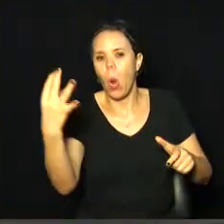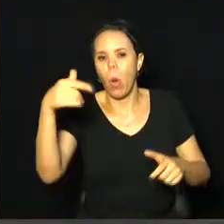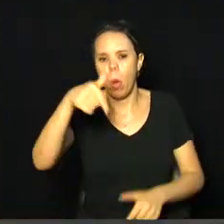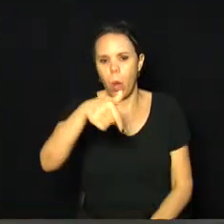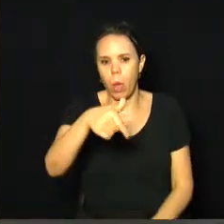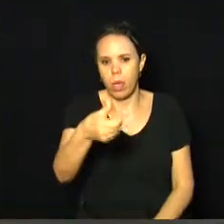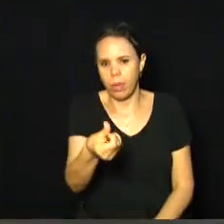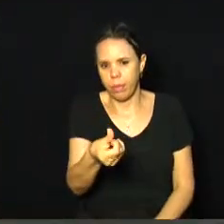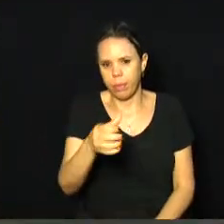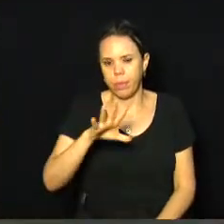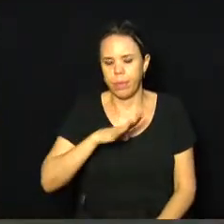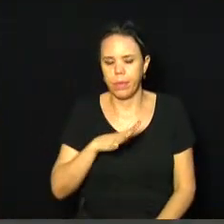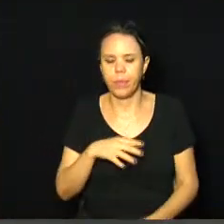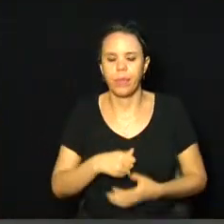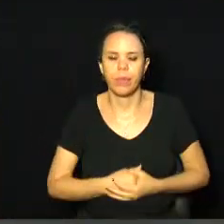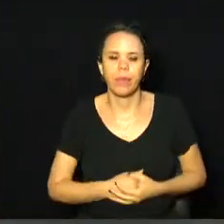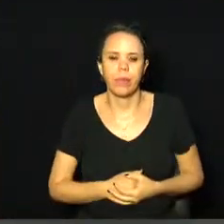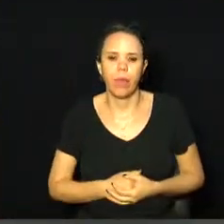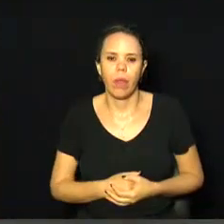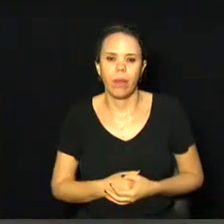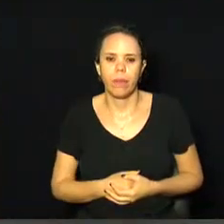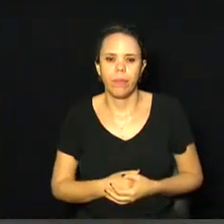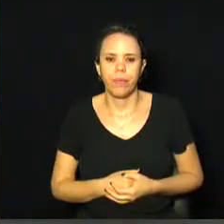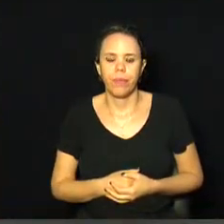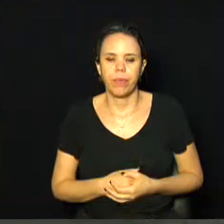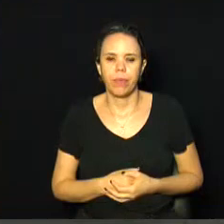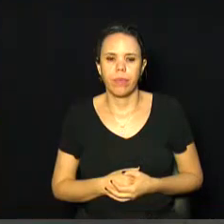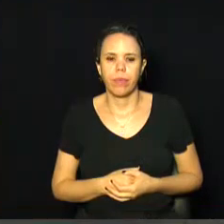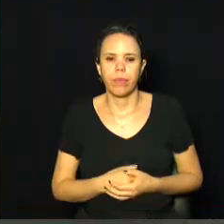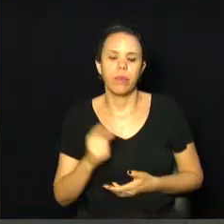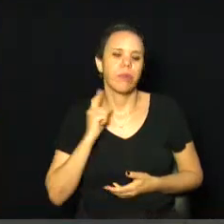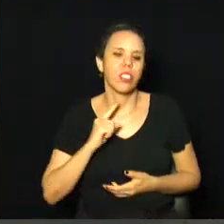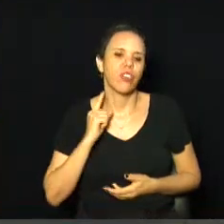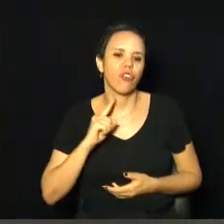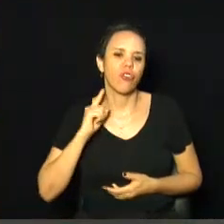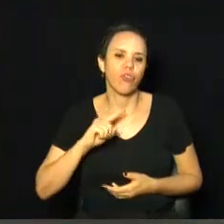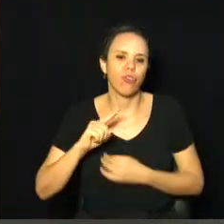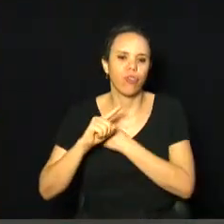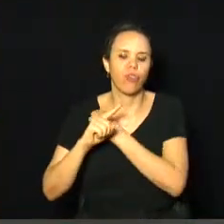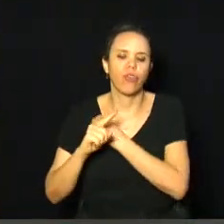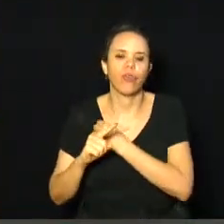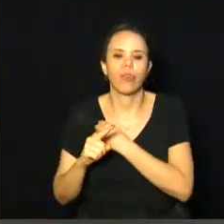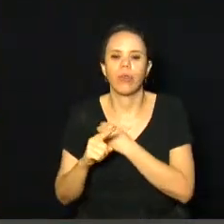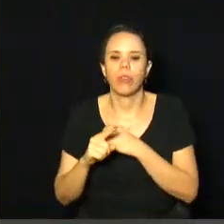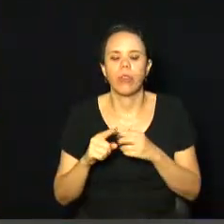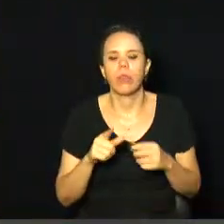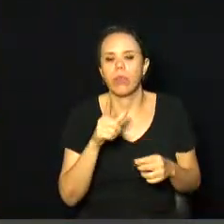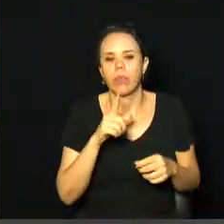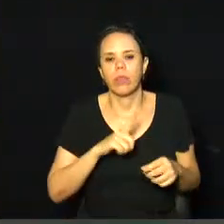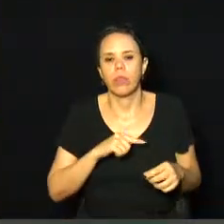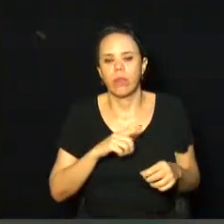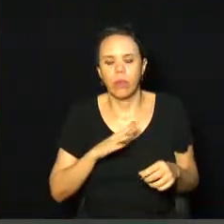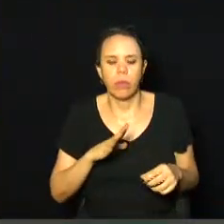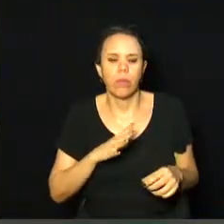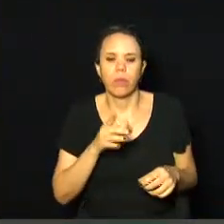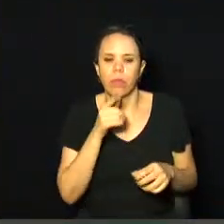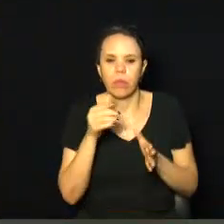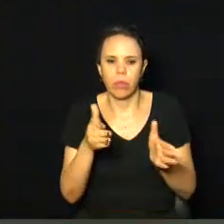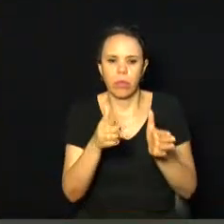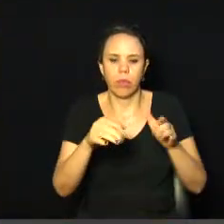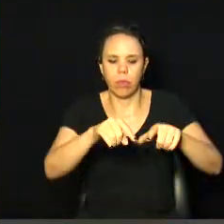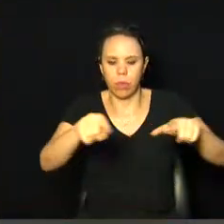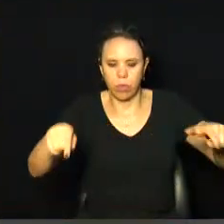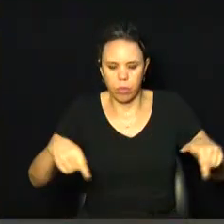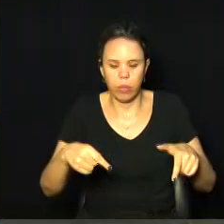76 cidades, né, que vai aí de Minas Gerais, por isso que chamam bacias, né? Temos a bacia de Minas Gerais